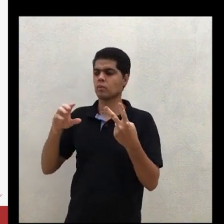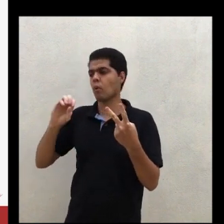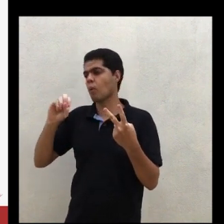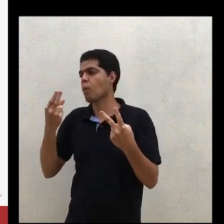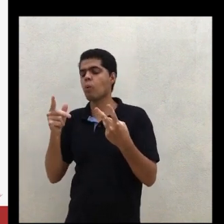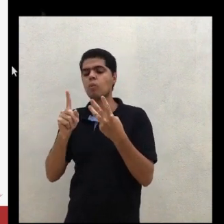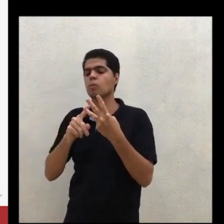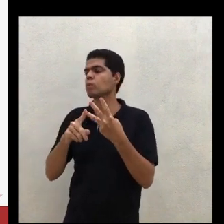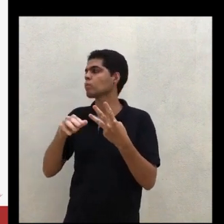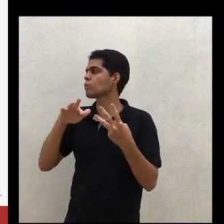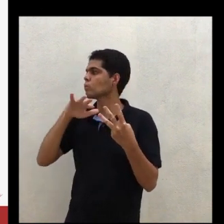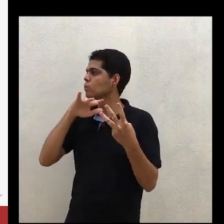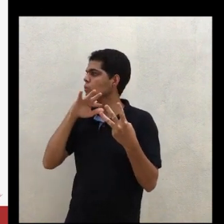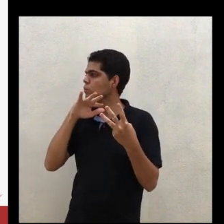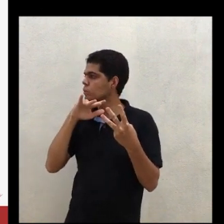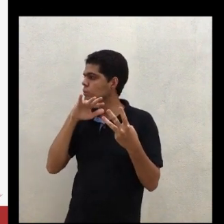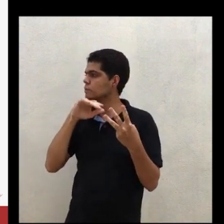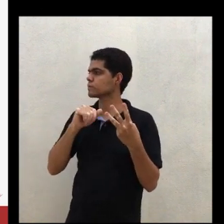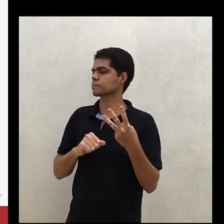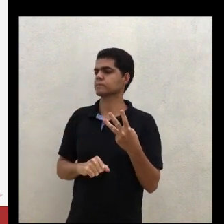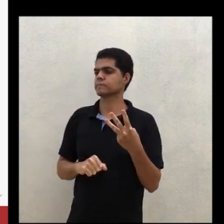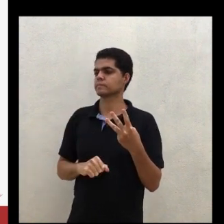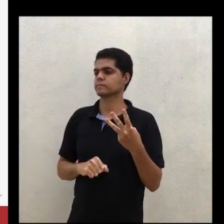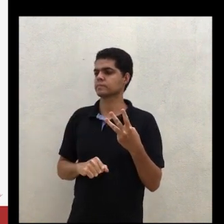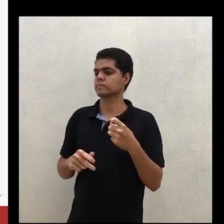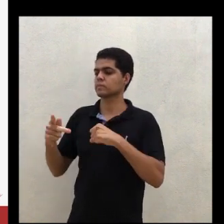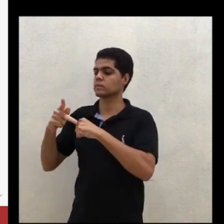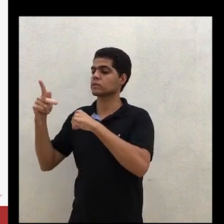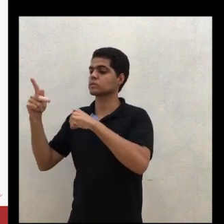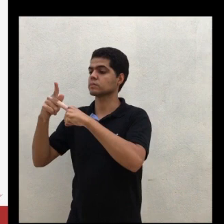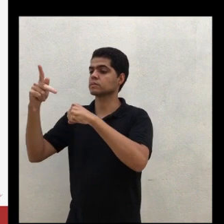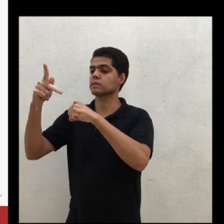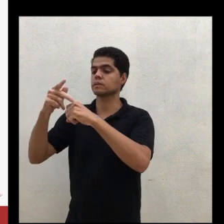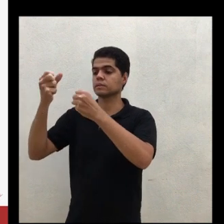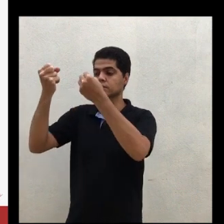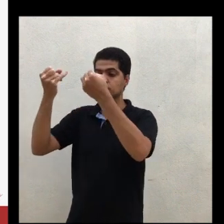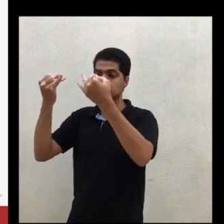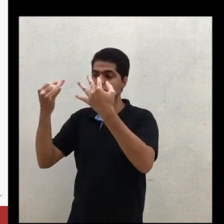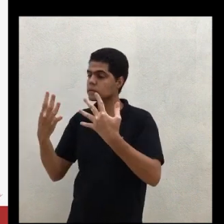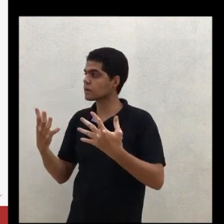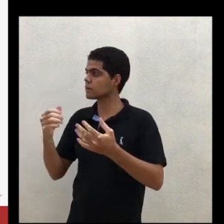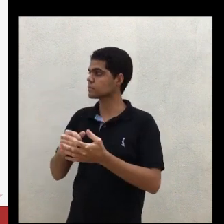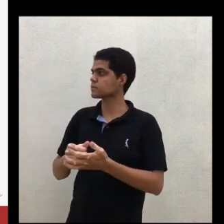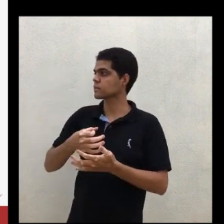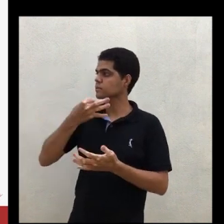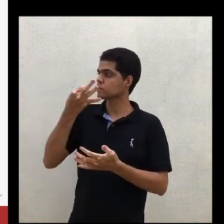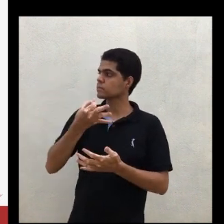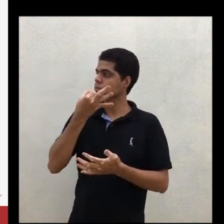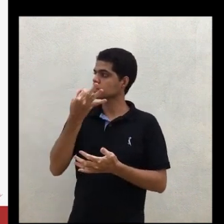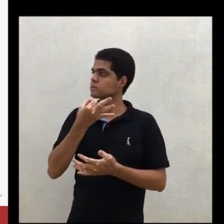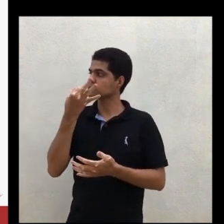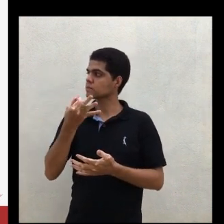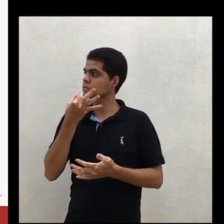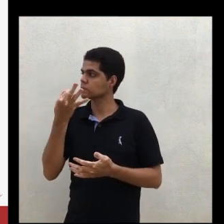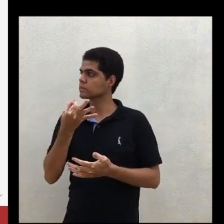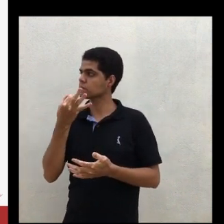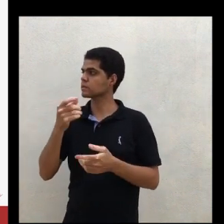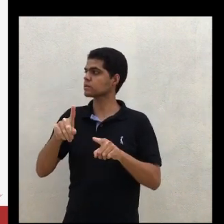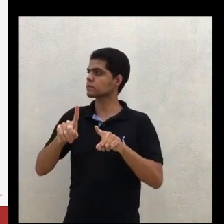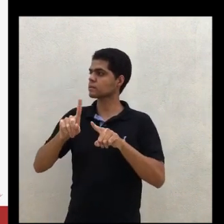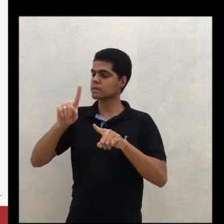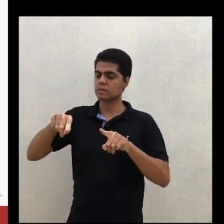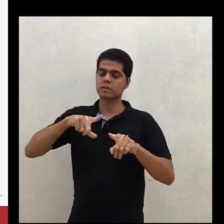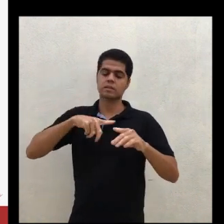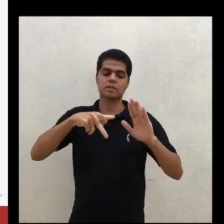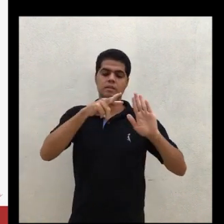Então eu vou pegar essas opiniões do especialista, que eu vou chamar de regras, e vou incluir isso aqui dentro do meu modelo, da minha